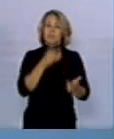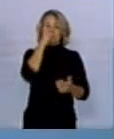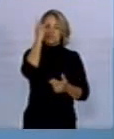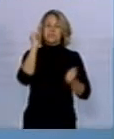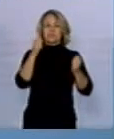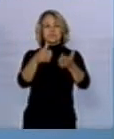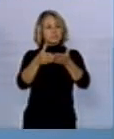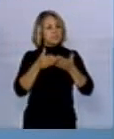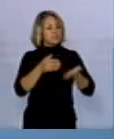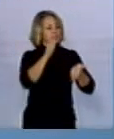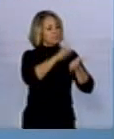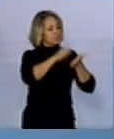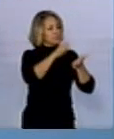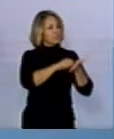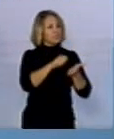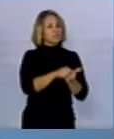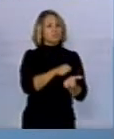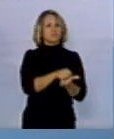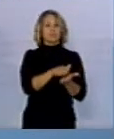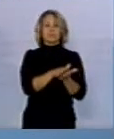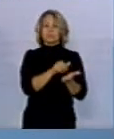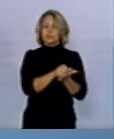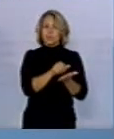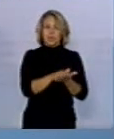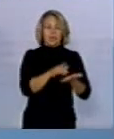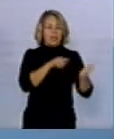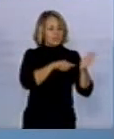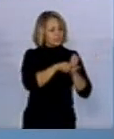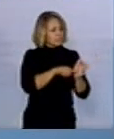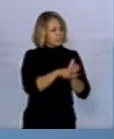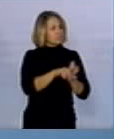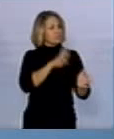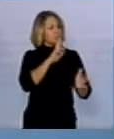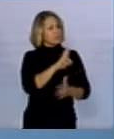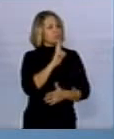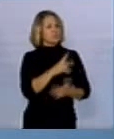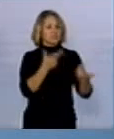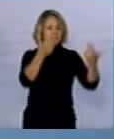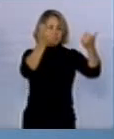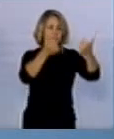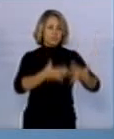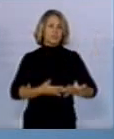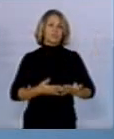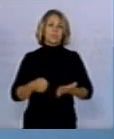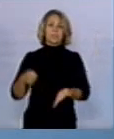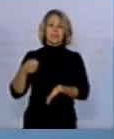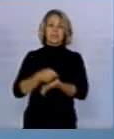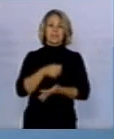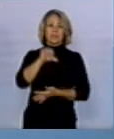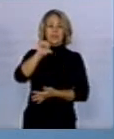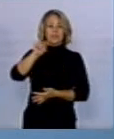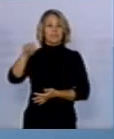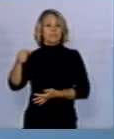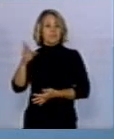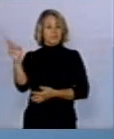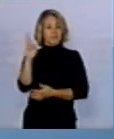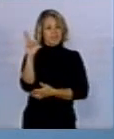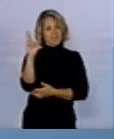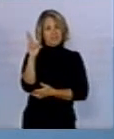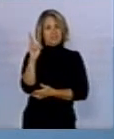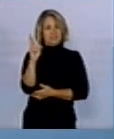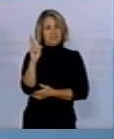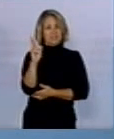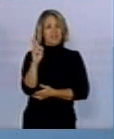solicitá-la, preenchendo os requisitos subjetivos e objetivos, leva a autorização mediante pagamento de R$ 9.000. É um preço